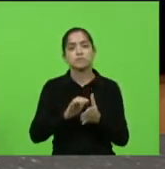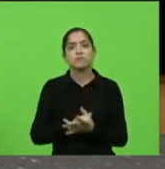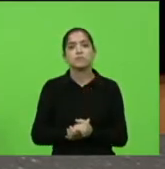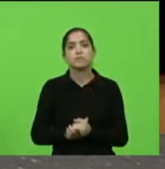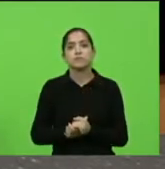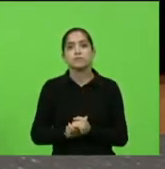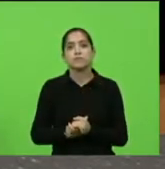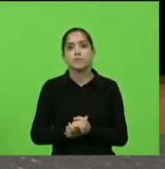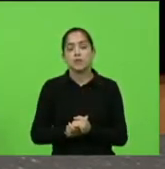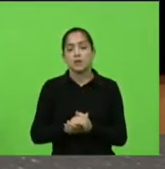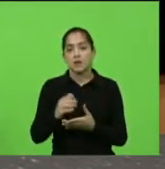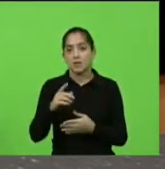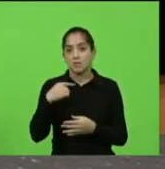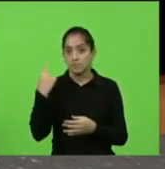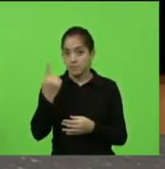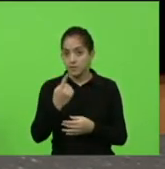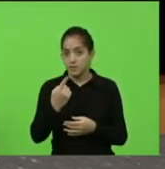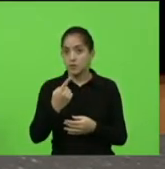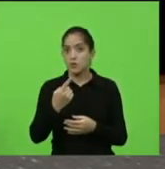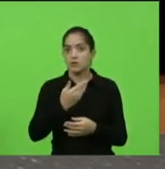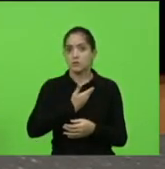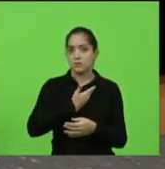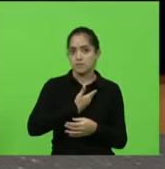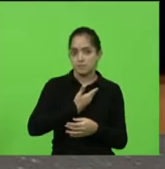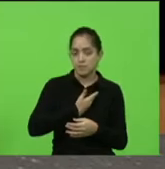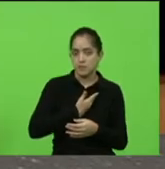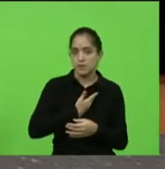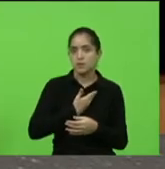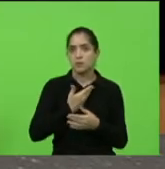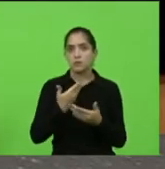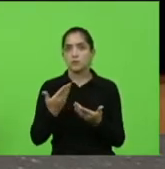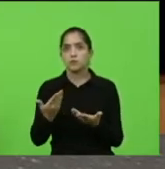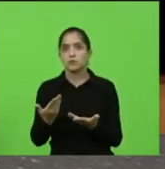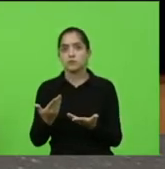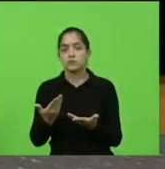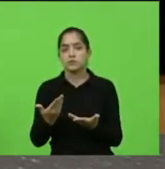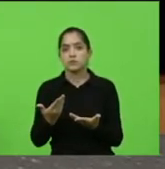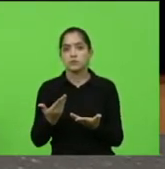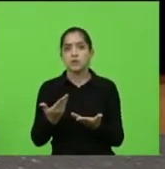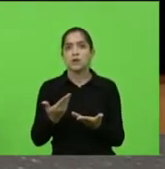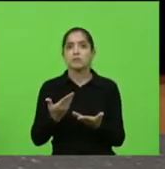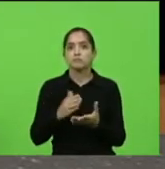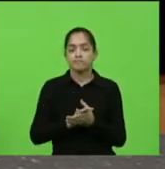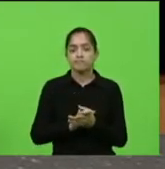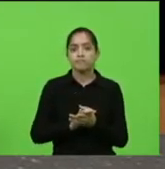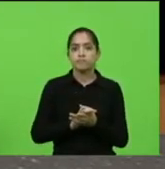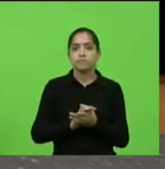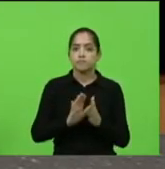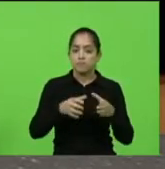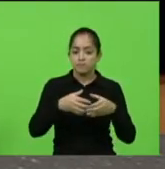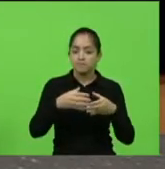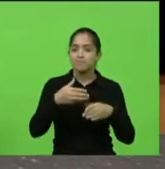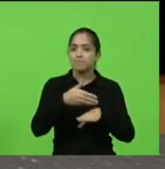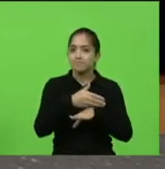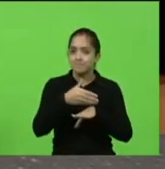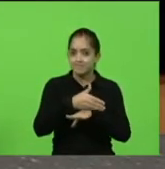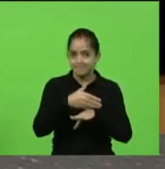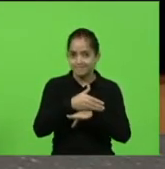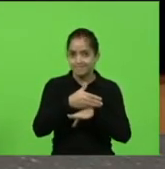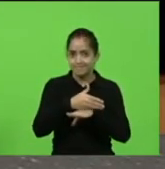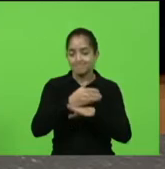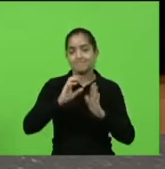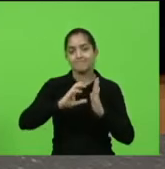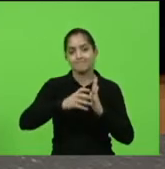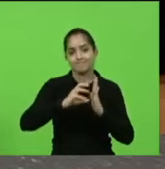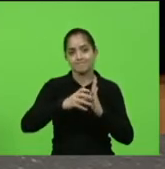não apenas para nós que somos seus amigos ou que somos companheiros de partido, mas para todo o